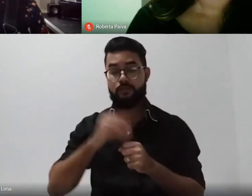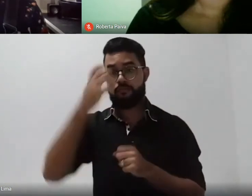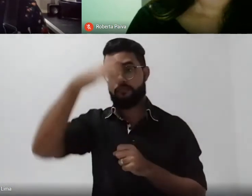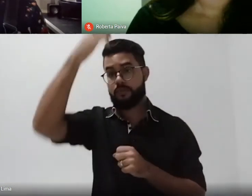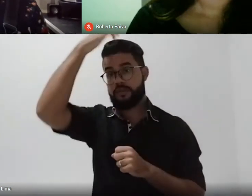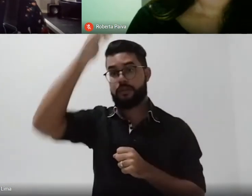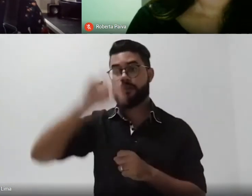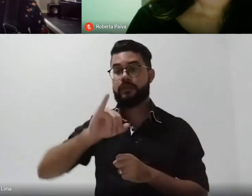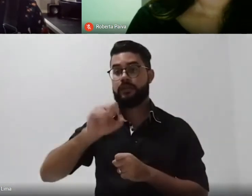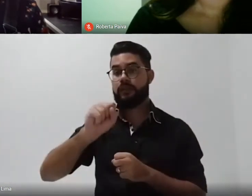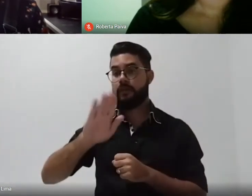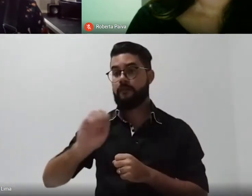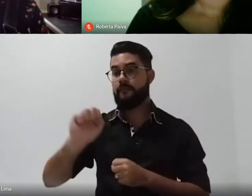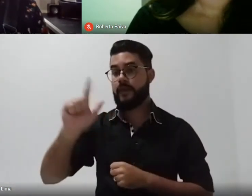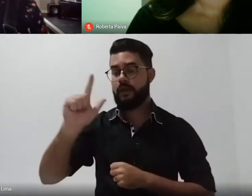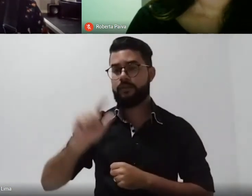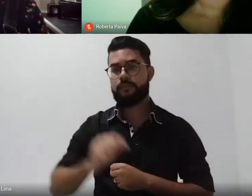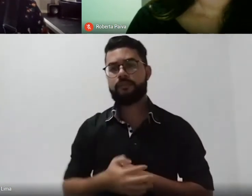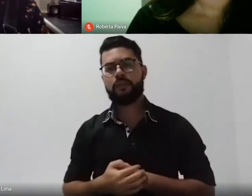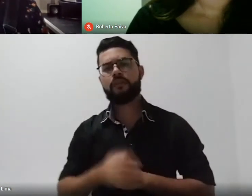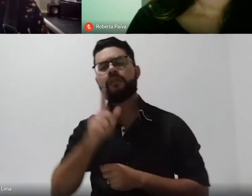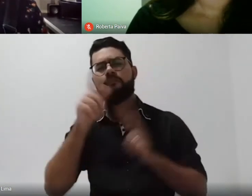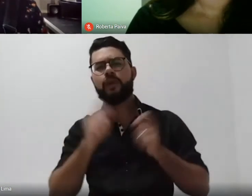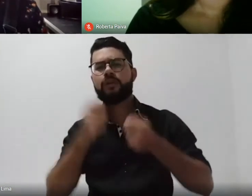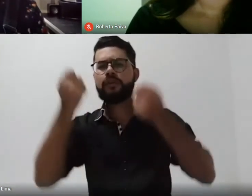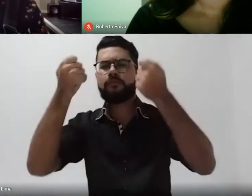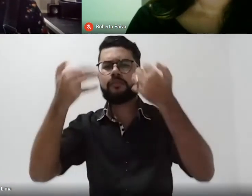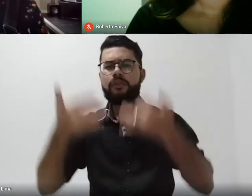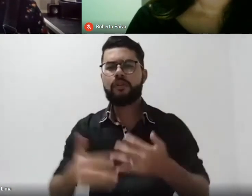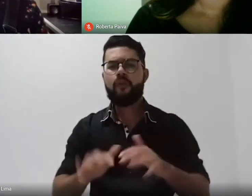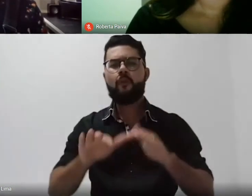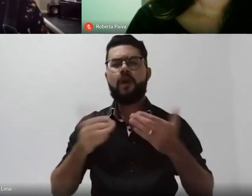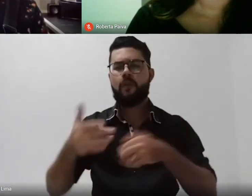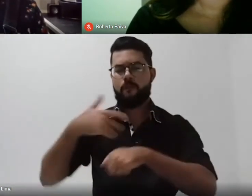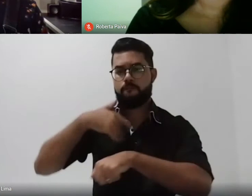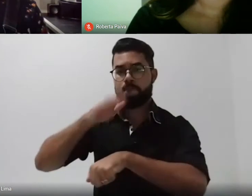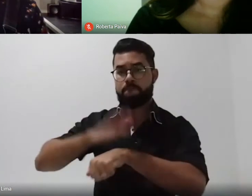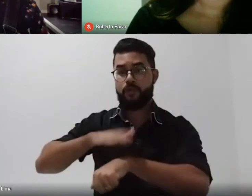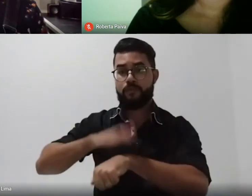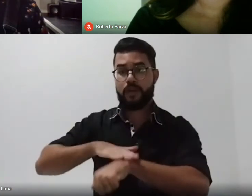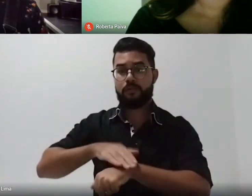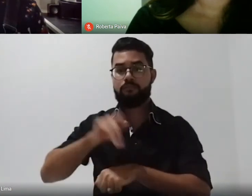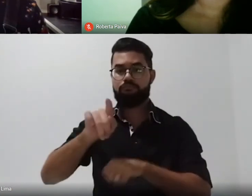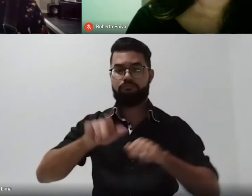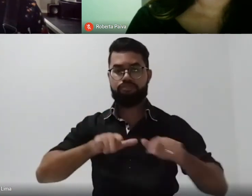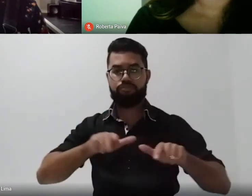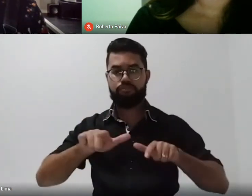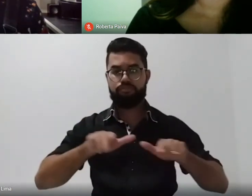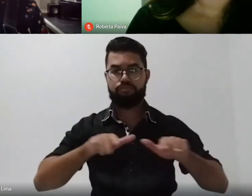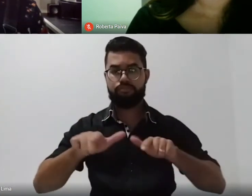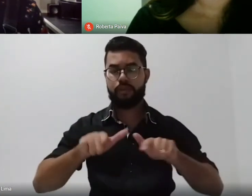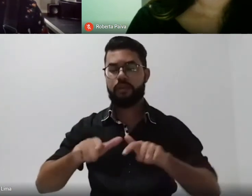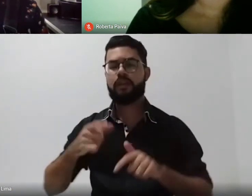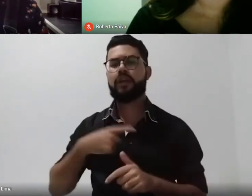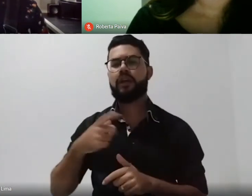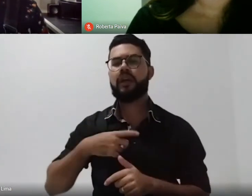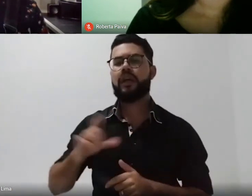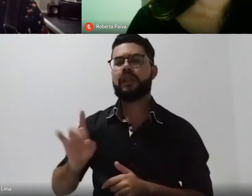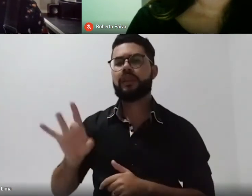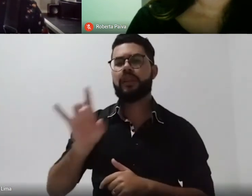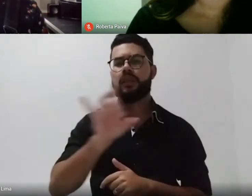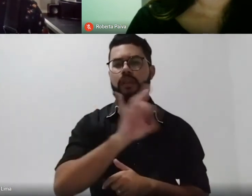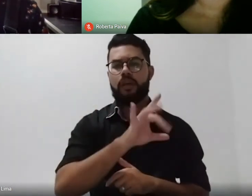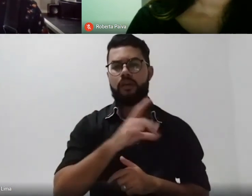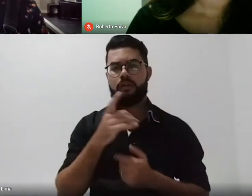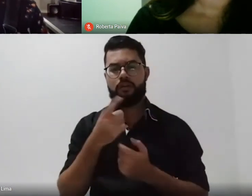EDIF, você poderia explicar os momentos em que você trabalha cada ferramenta, como